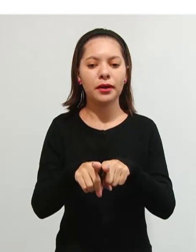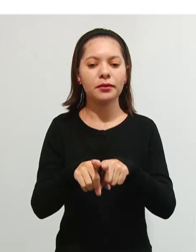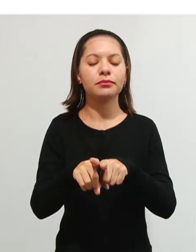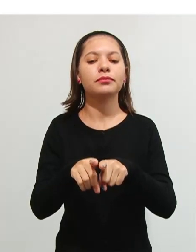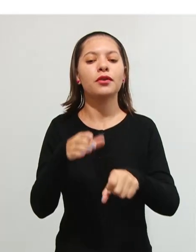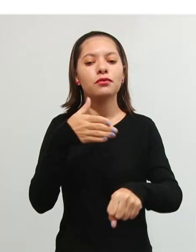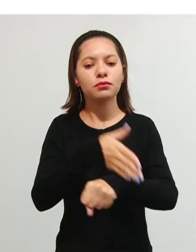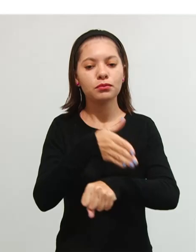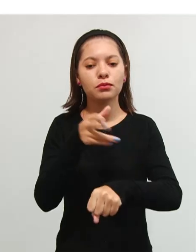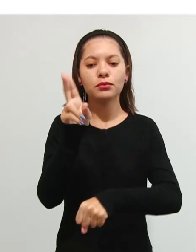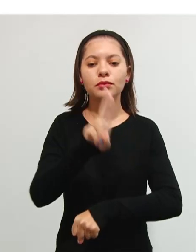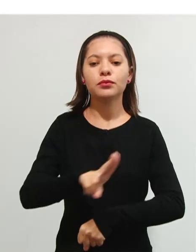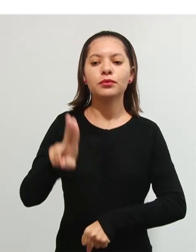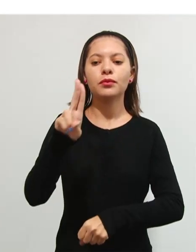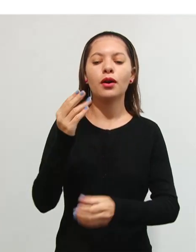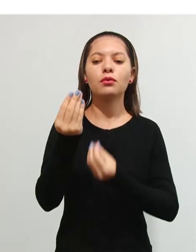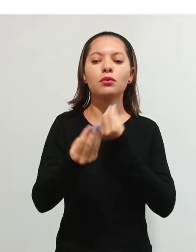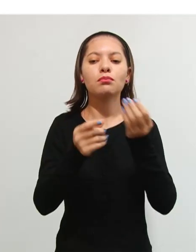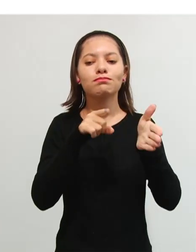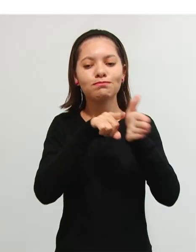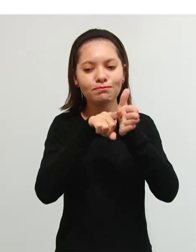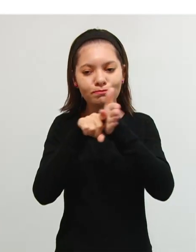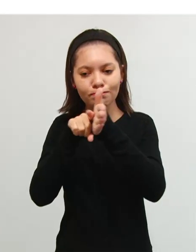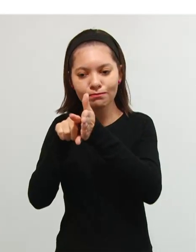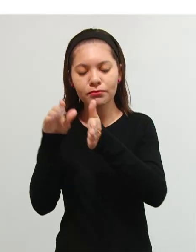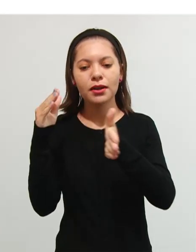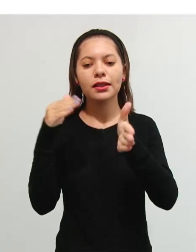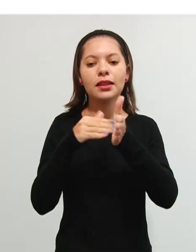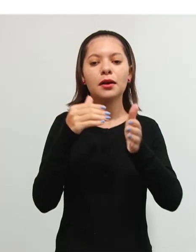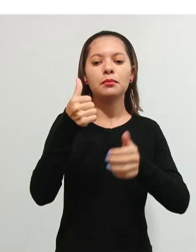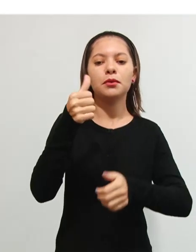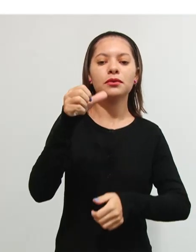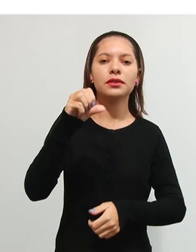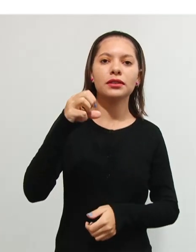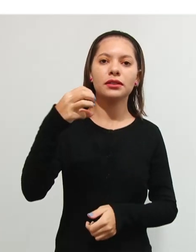universidade como pesquisador até 1936,